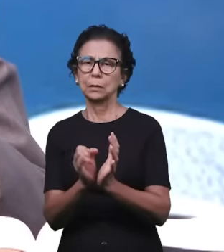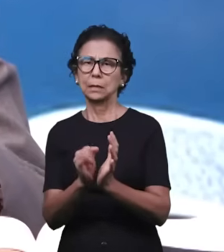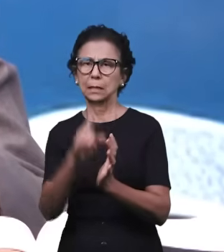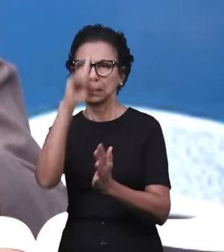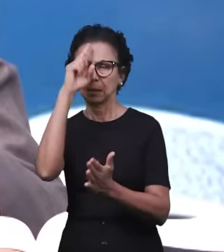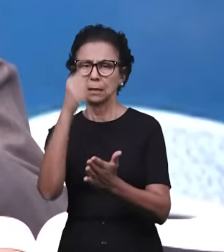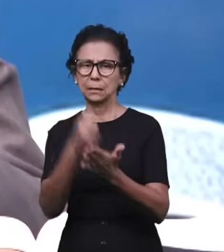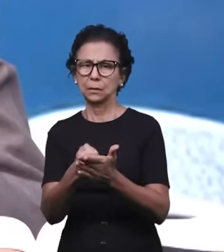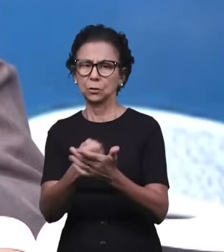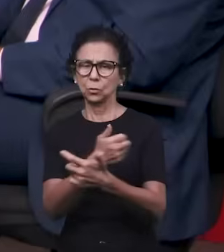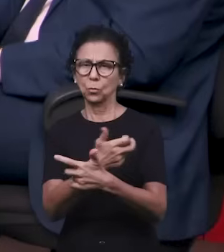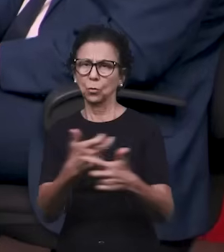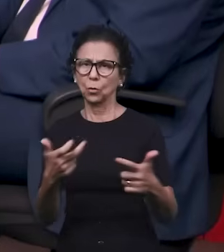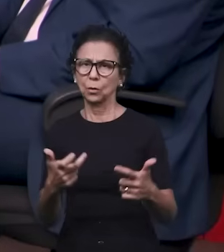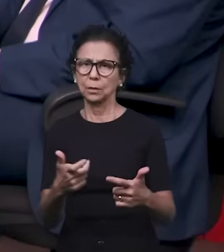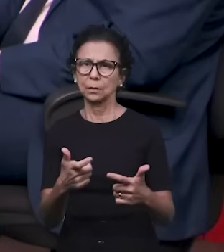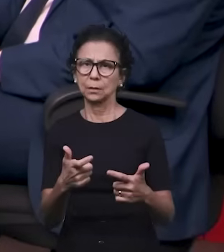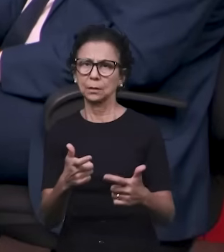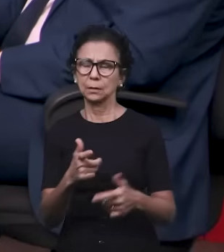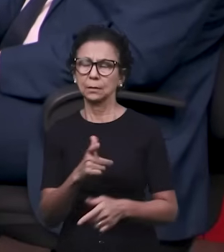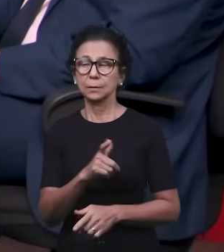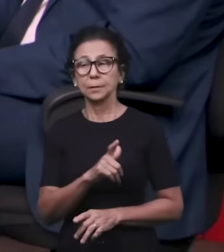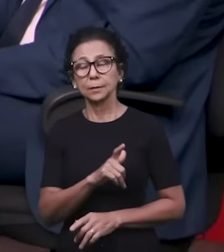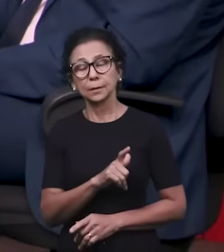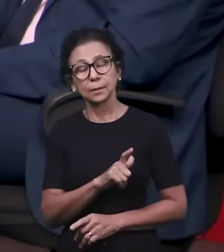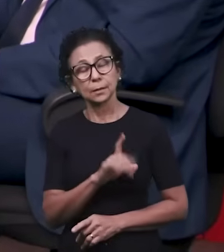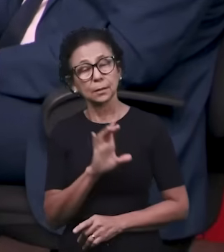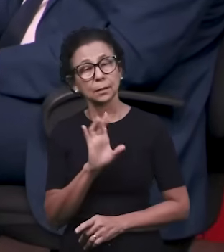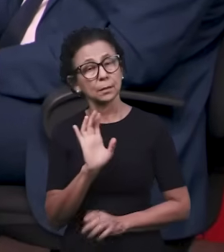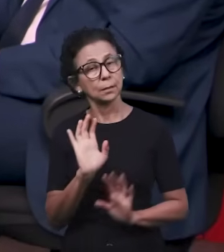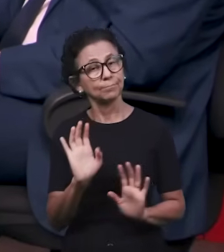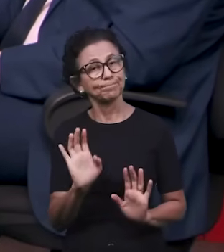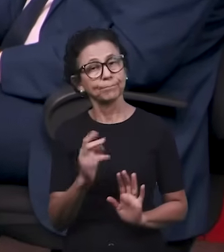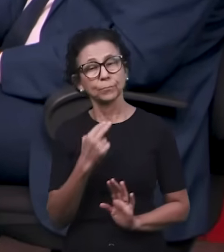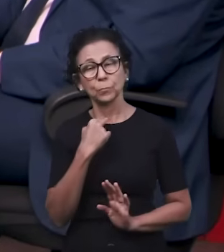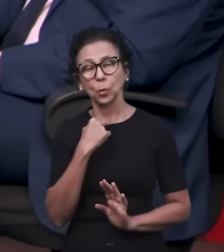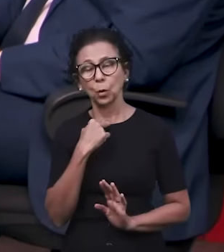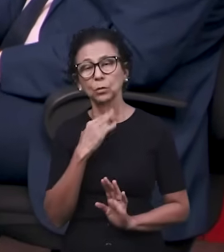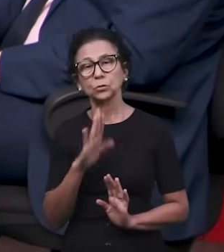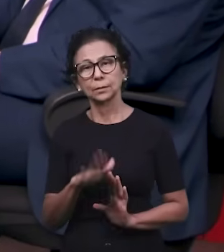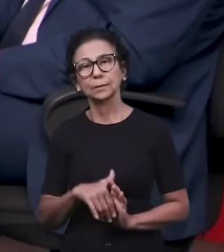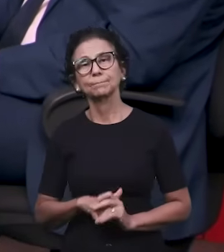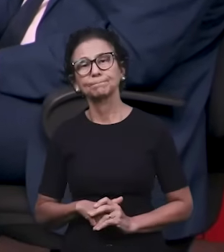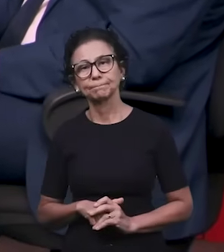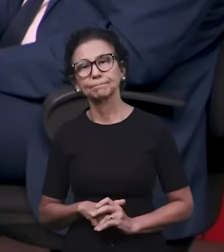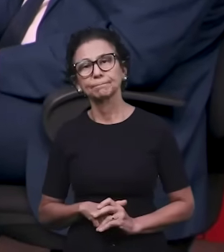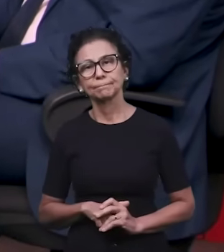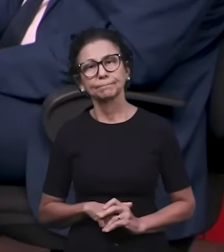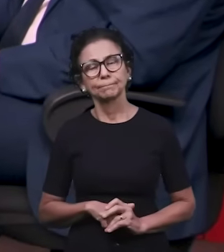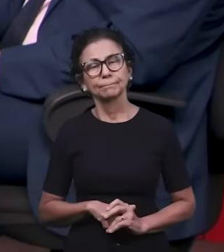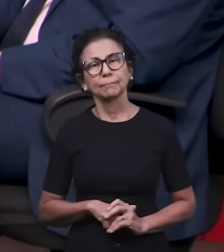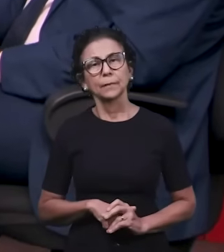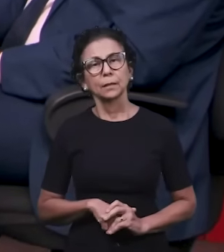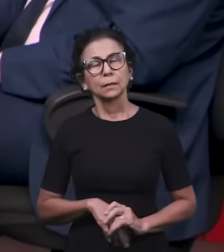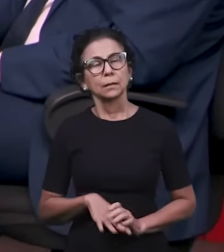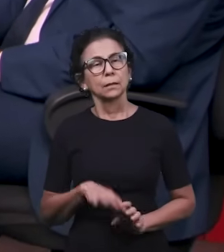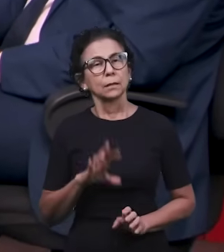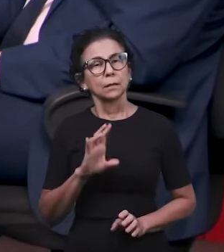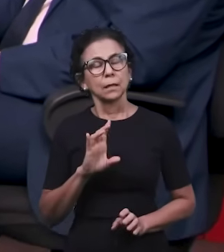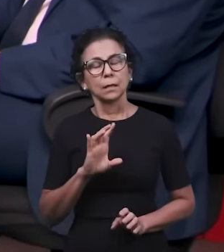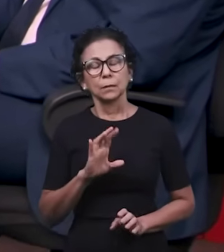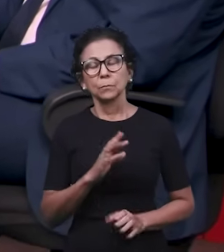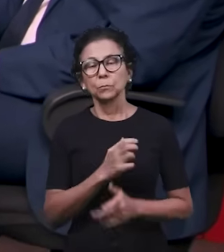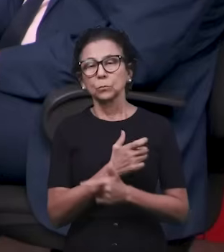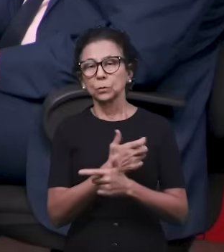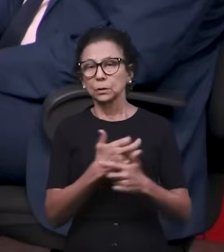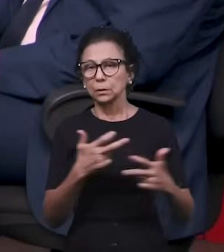as consequências, não diante do pastor, mas diante do próprio Senhor. Porque o Senhor realmente não está,